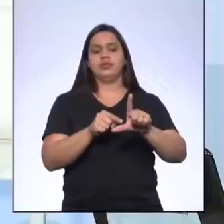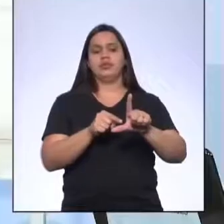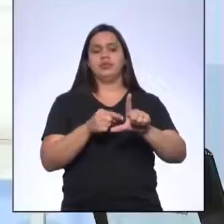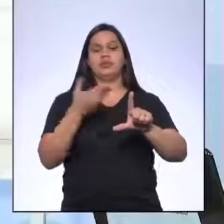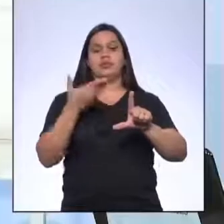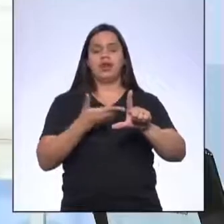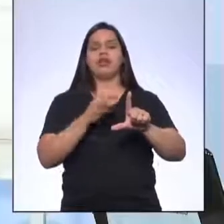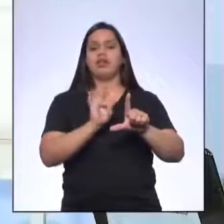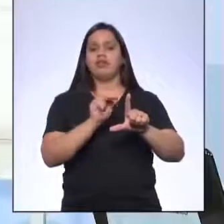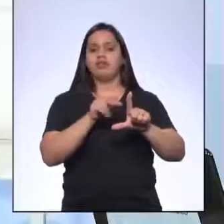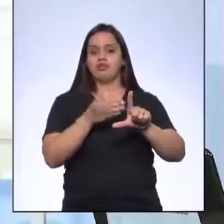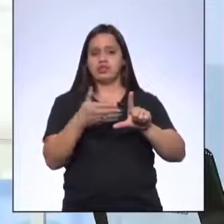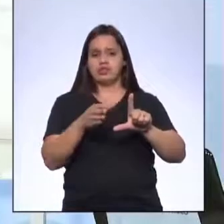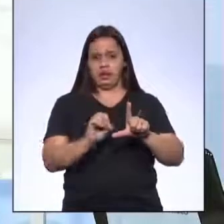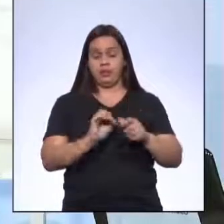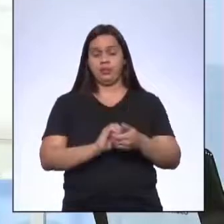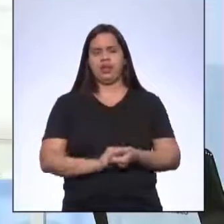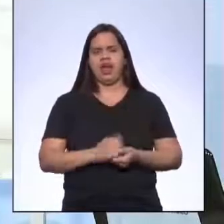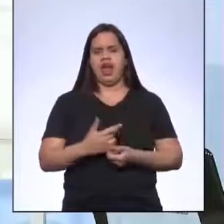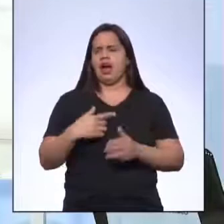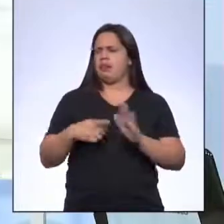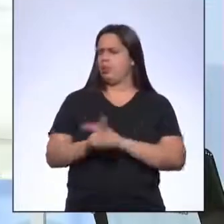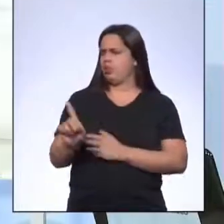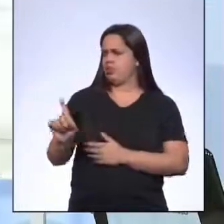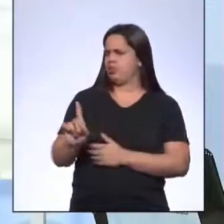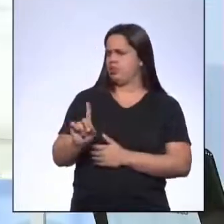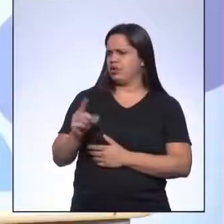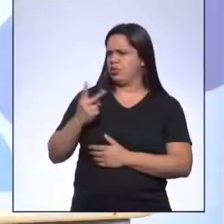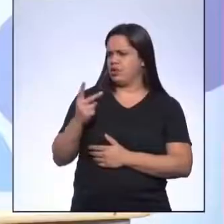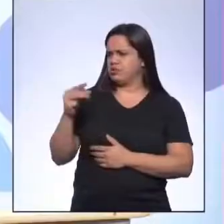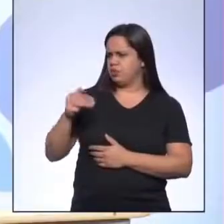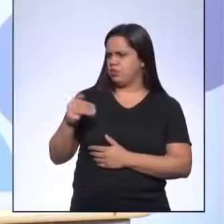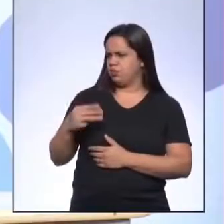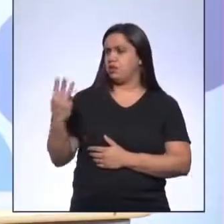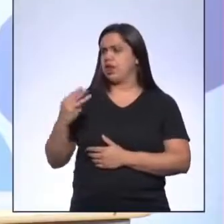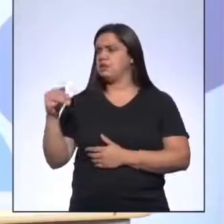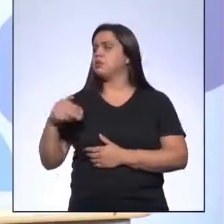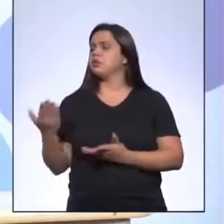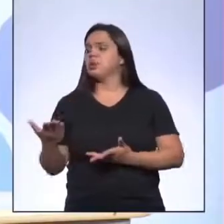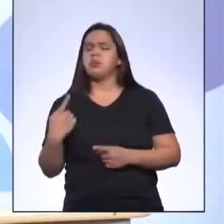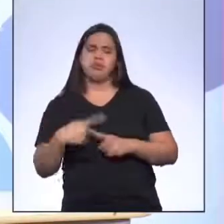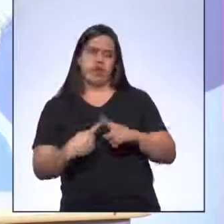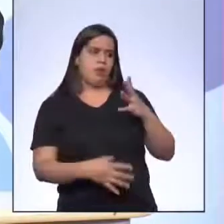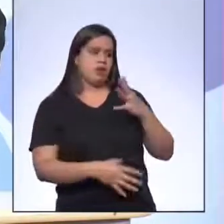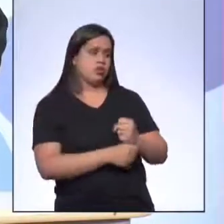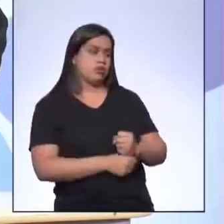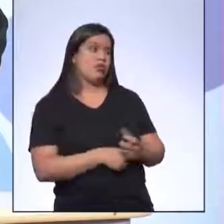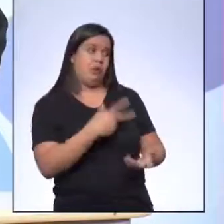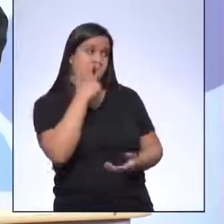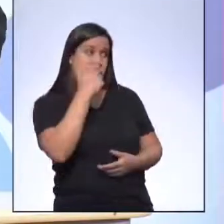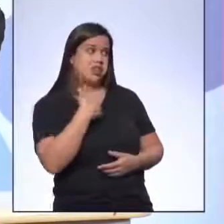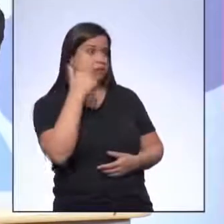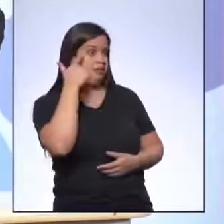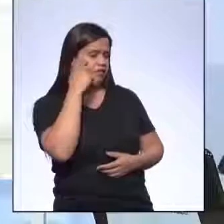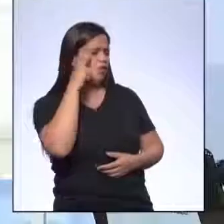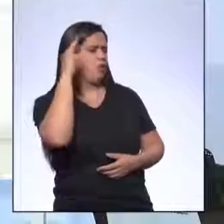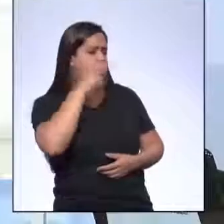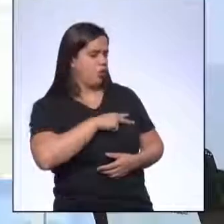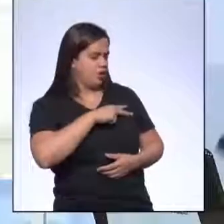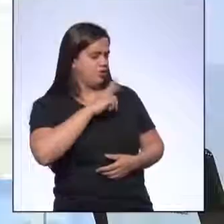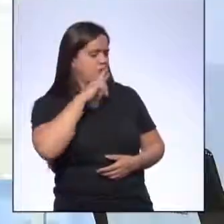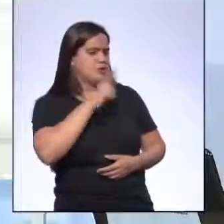e aí Jonas dois minutinhos três camas uma né é basicamente aí dá para fazer quase que de cabeça né